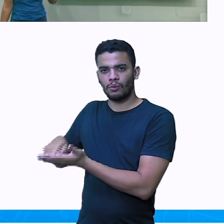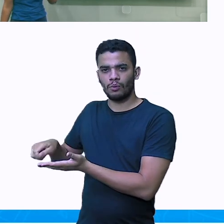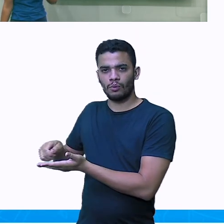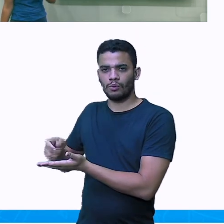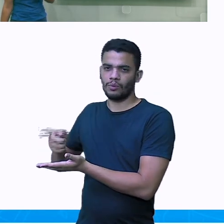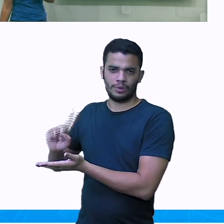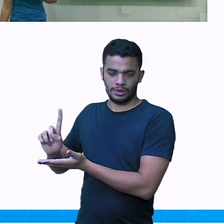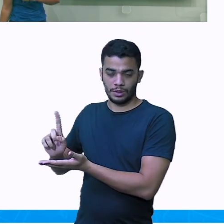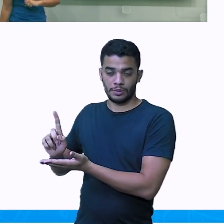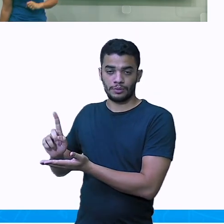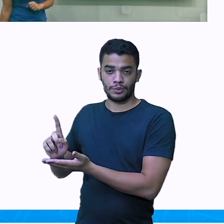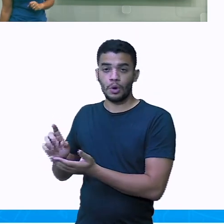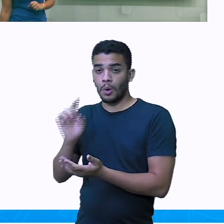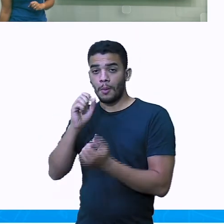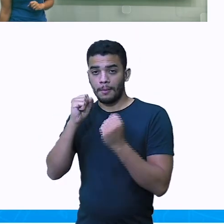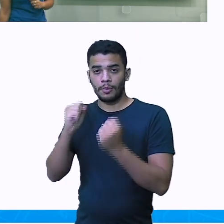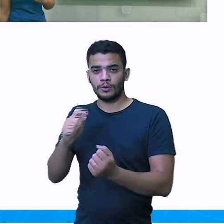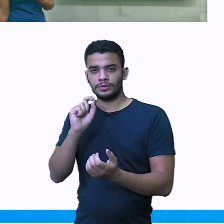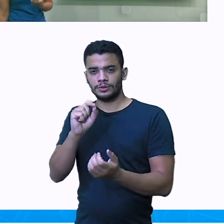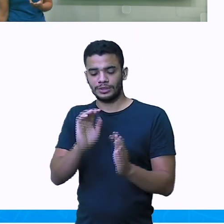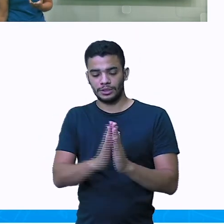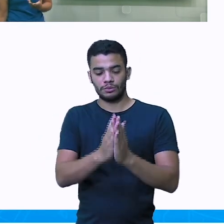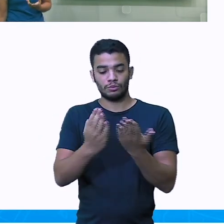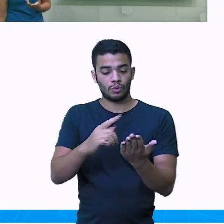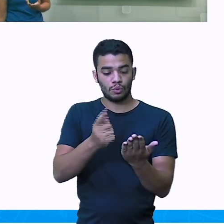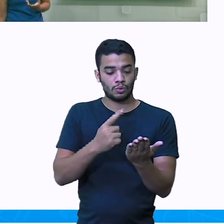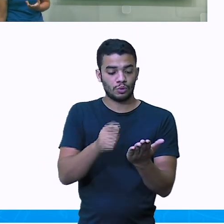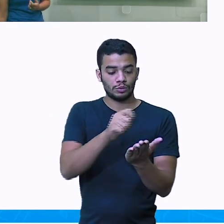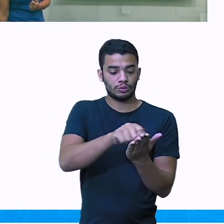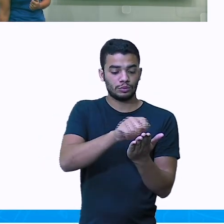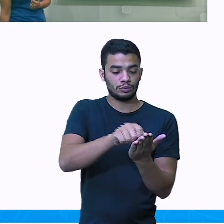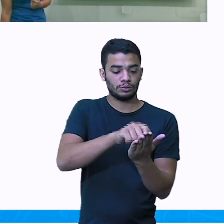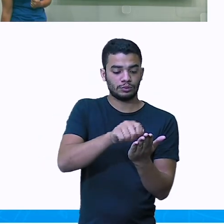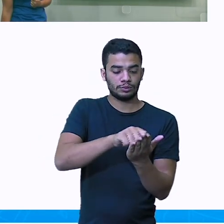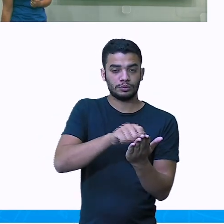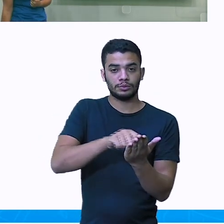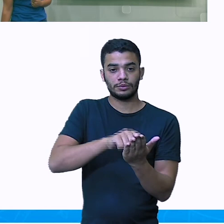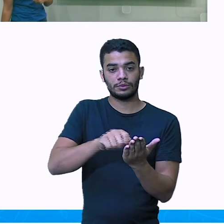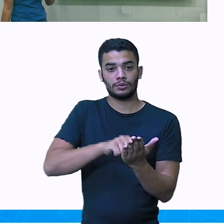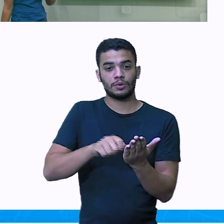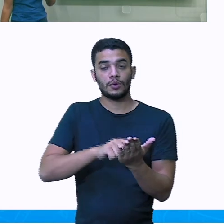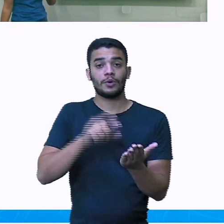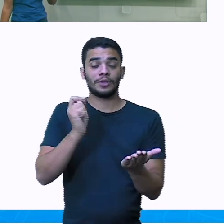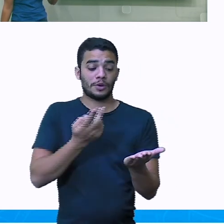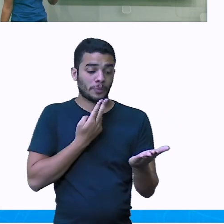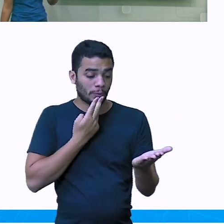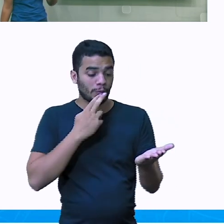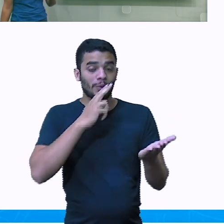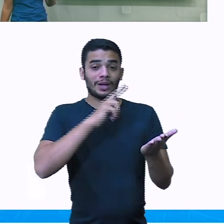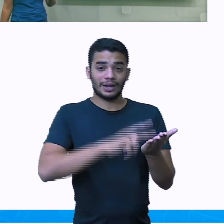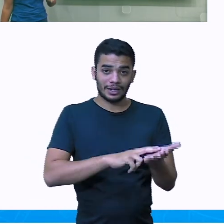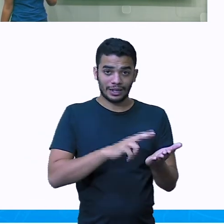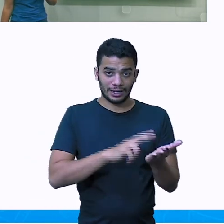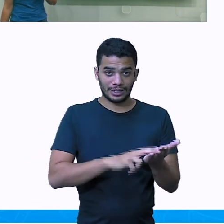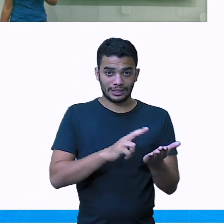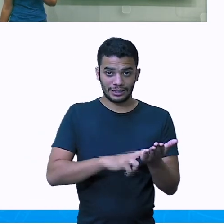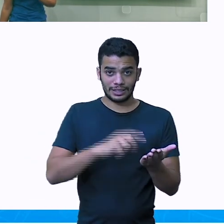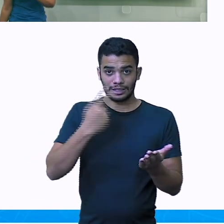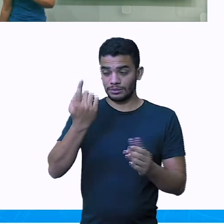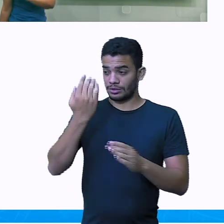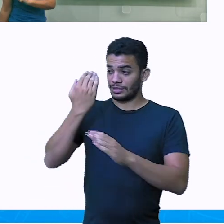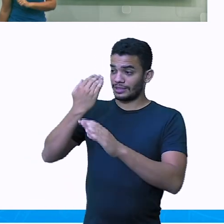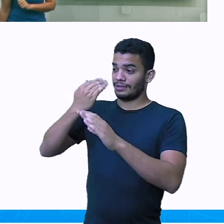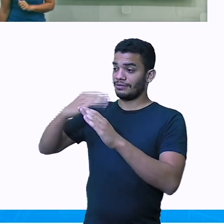uma carta. Mas eu pedi que no caderno de vocês, vocês fizessem uma carta para alguém